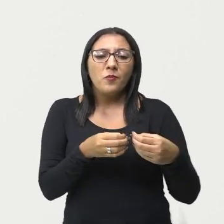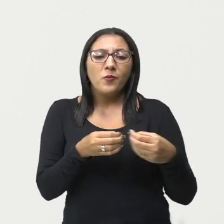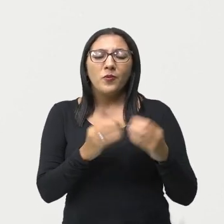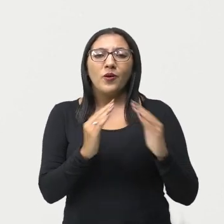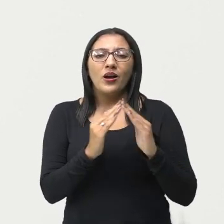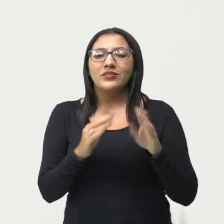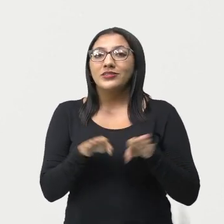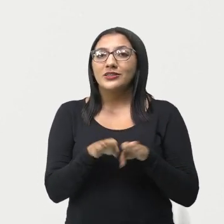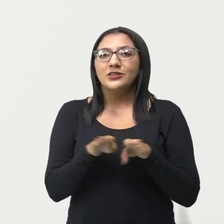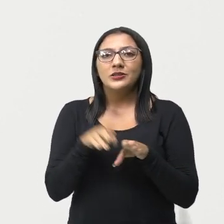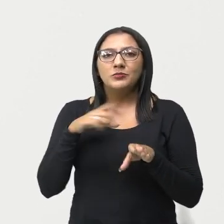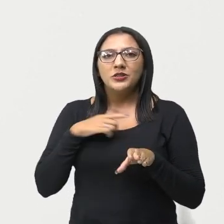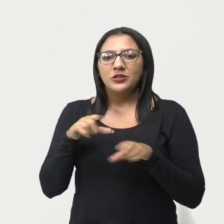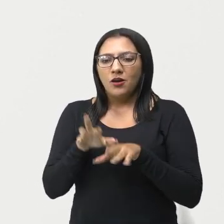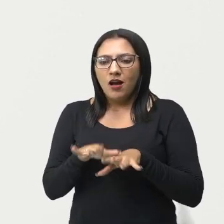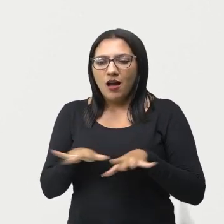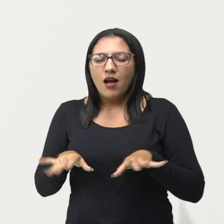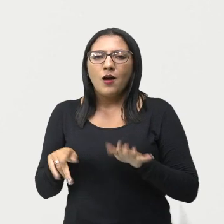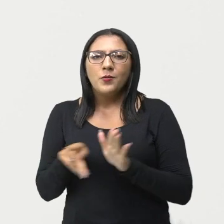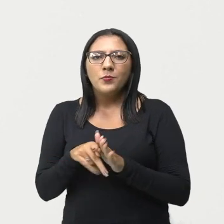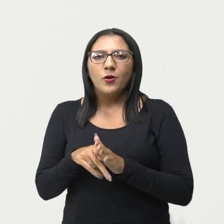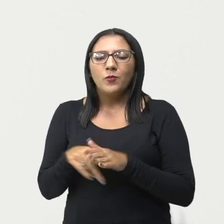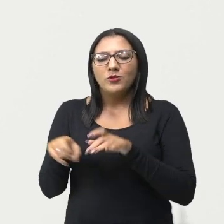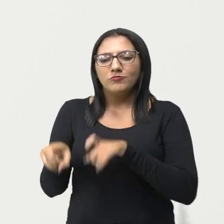também plantações de arroz.